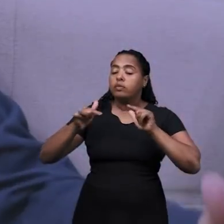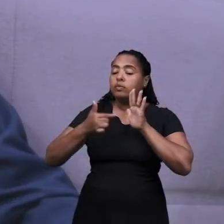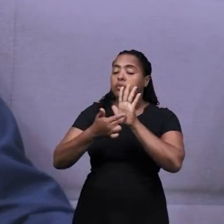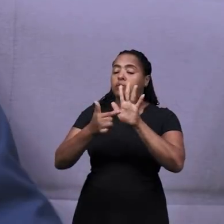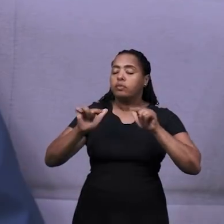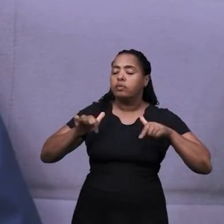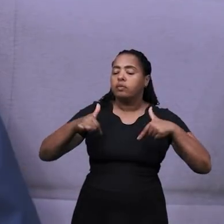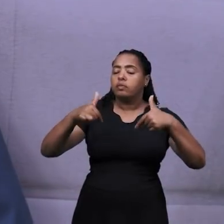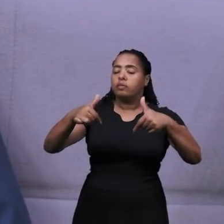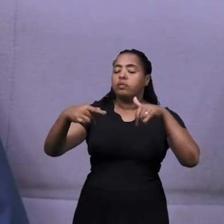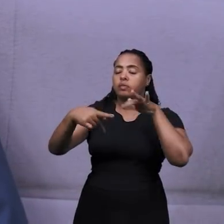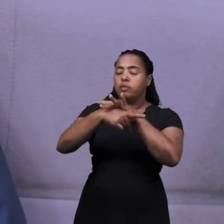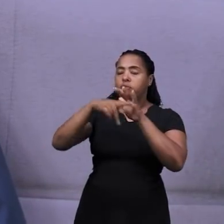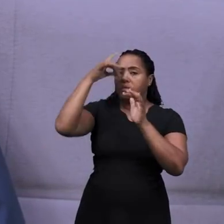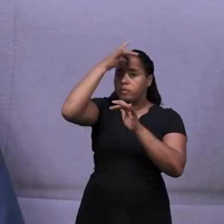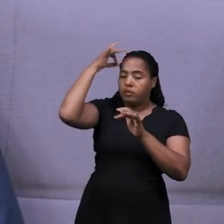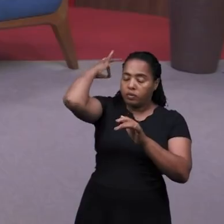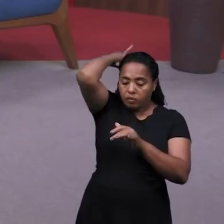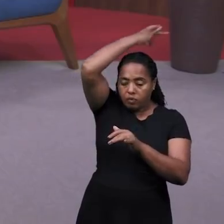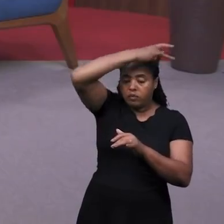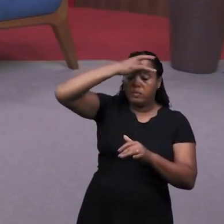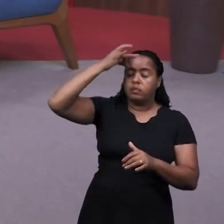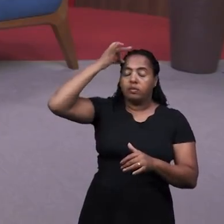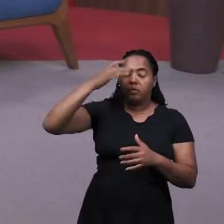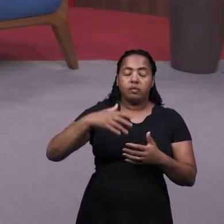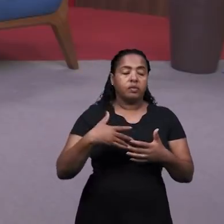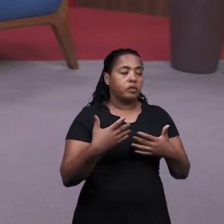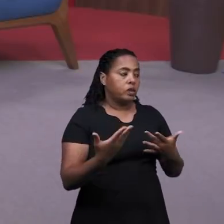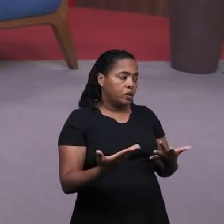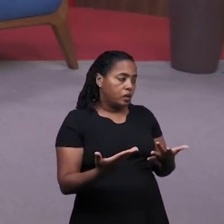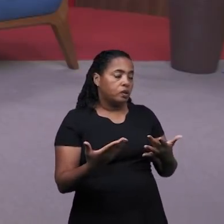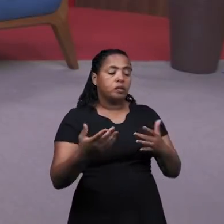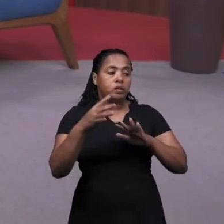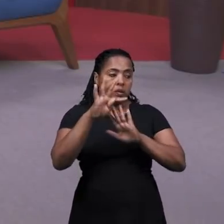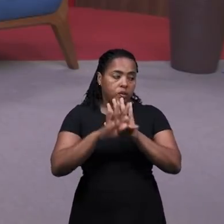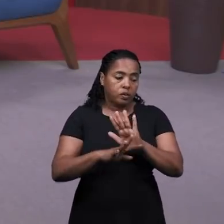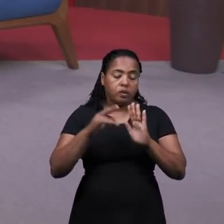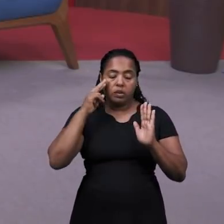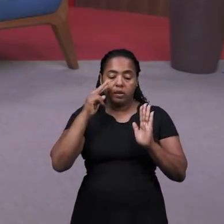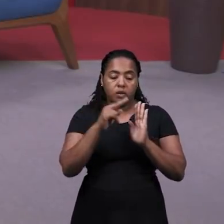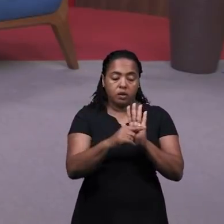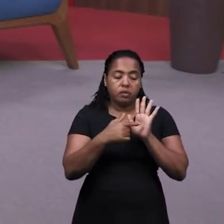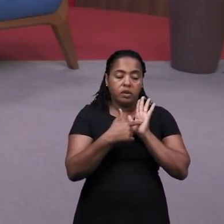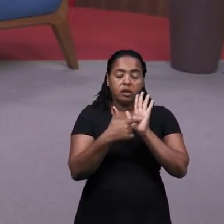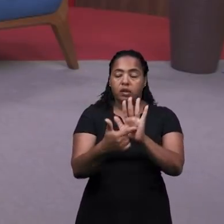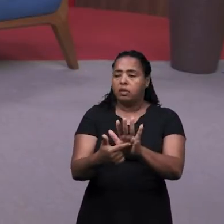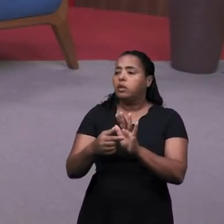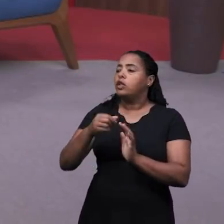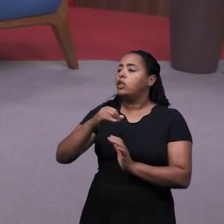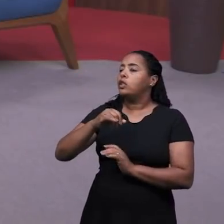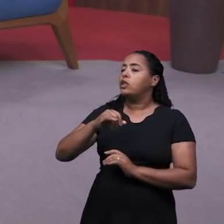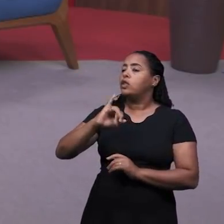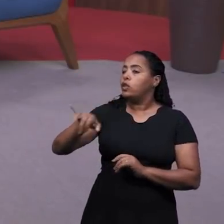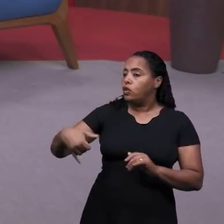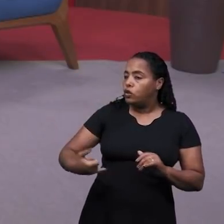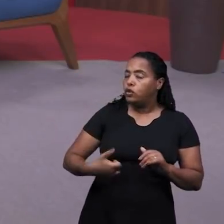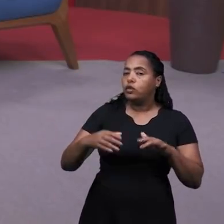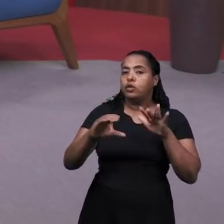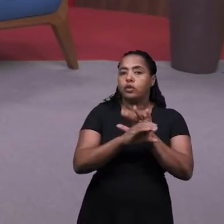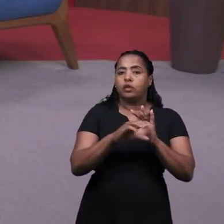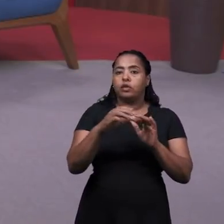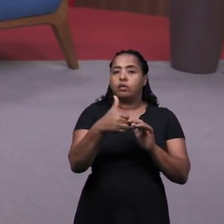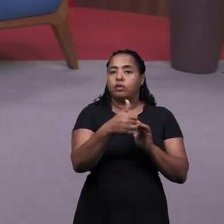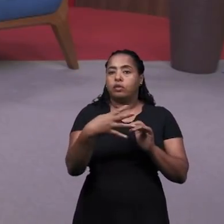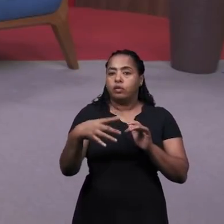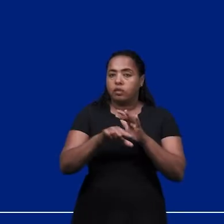do Espírito Santo. Que nós podemos ver em tantos textos. Isso. Poderíamos citar um deles. Dentre eles, João 14, 26.